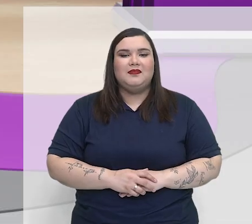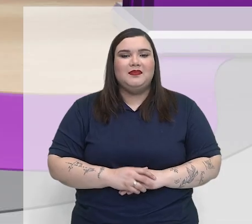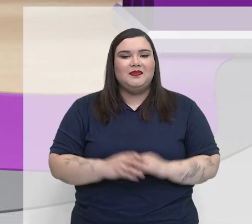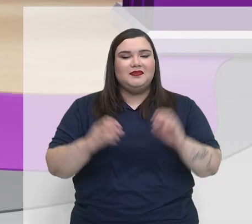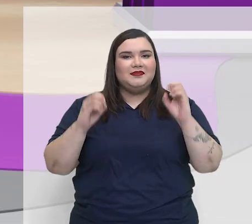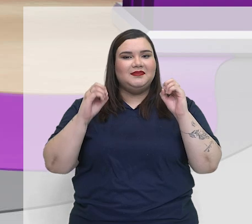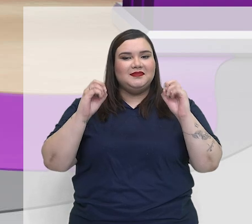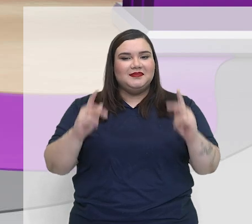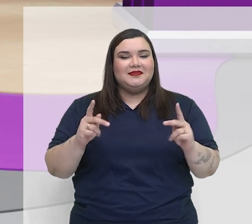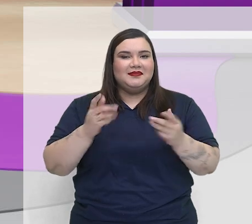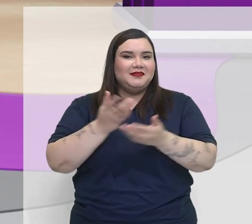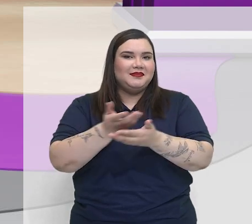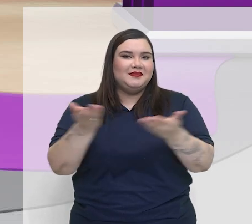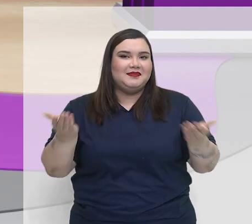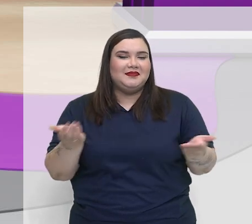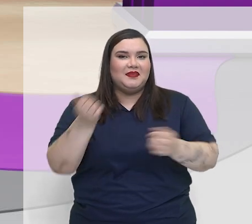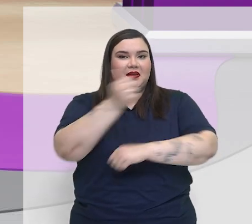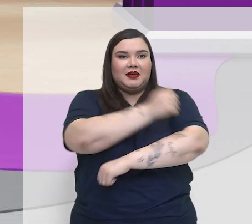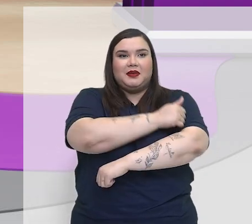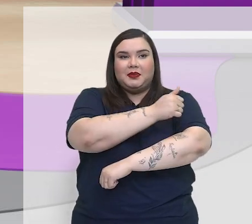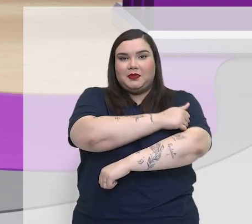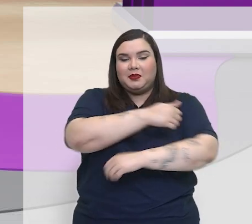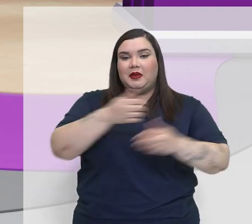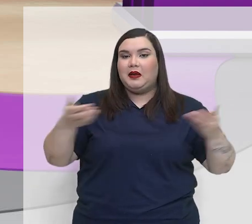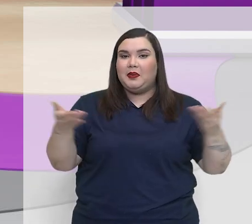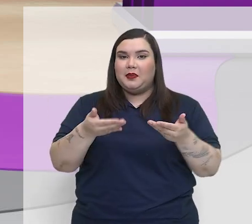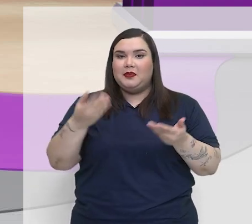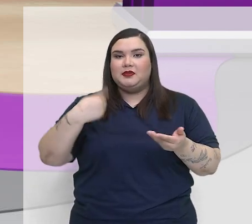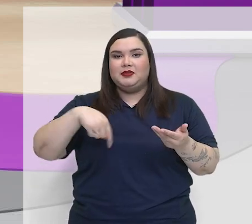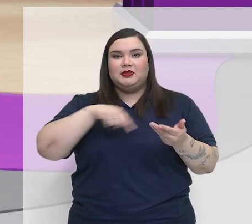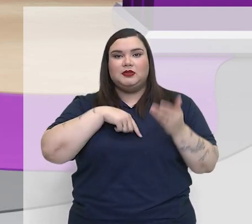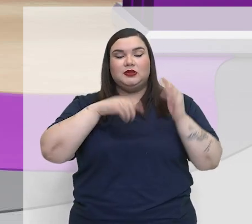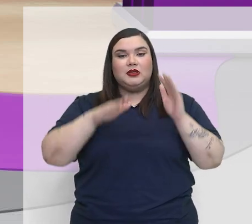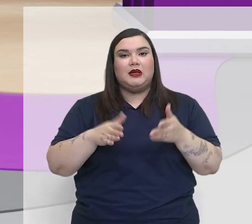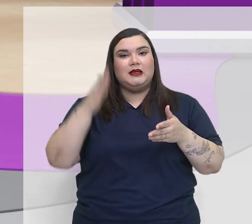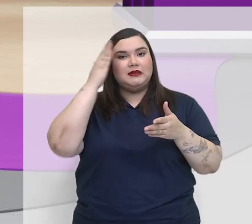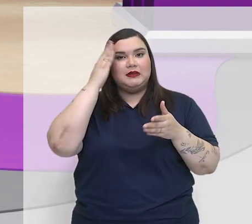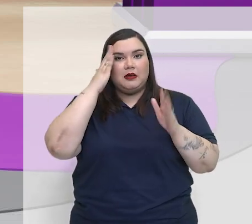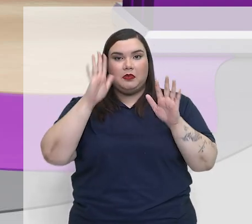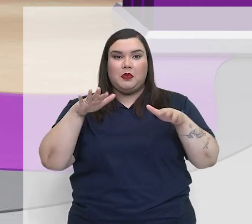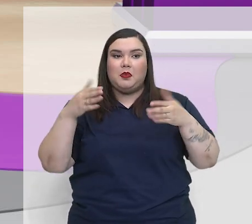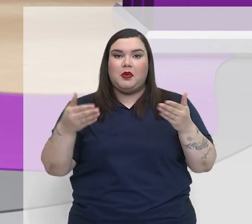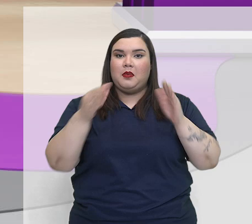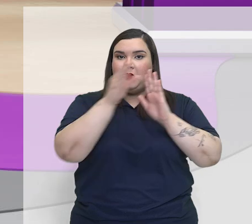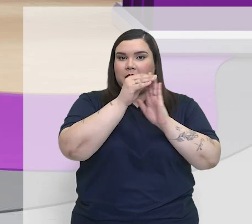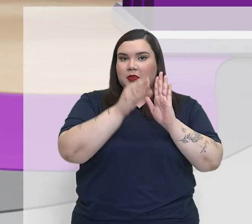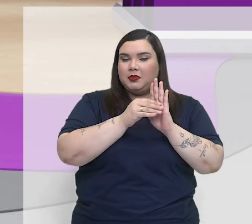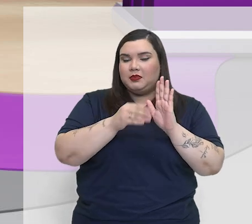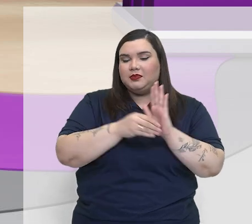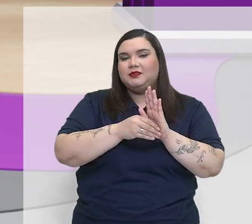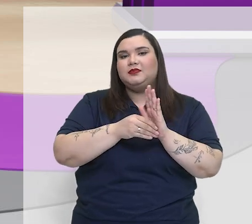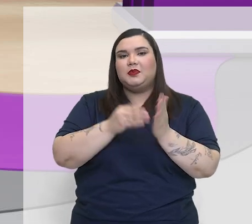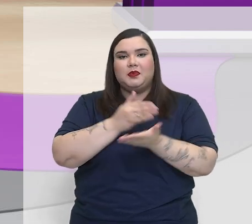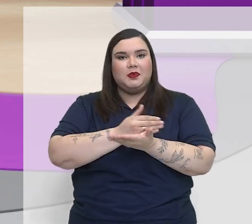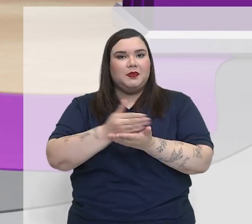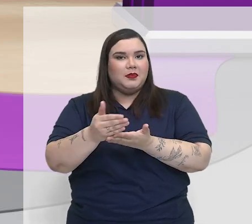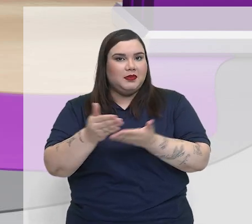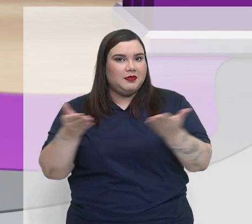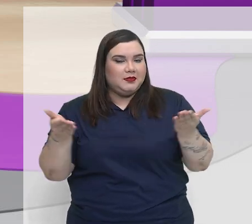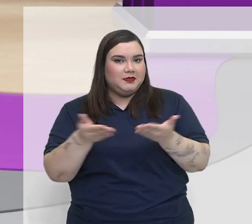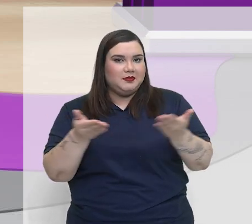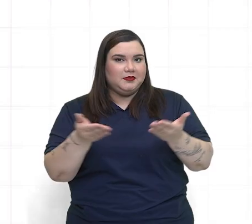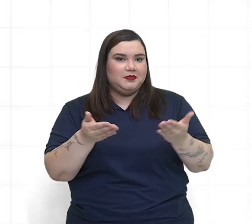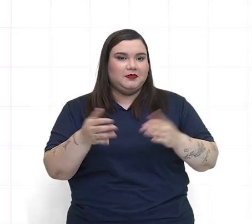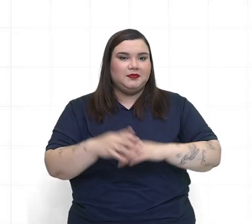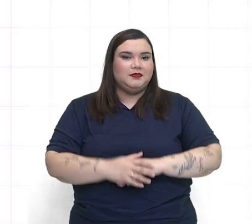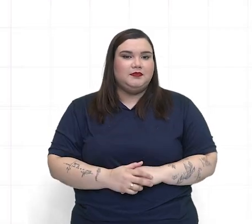Ok, queridos alunos, agora que estamos de posse do conteúdo da nossa aula de hoje, vamos dar início à mesma. Me